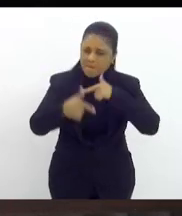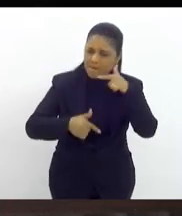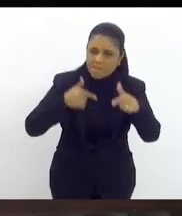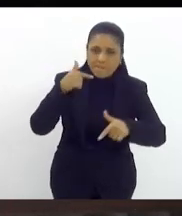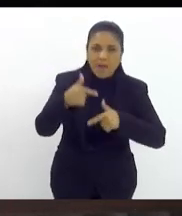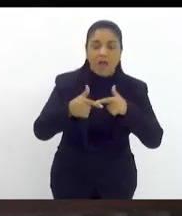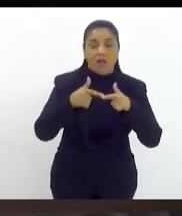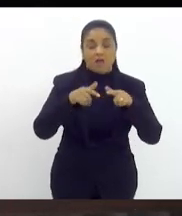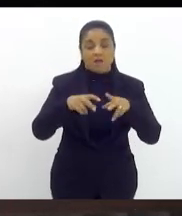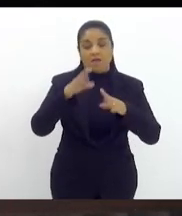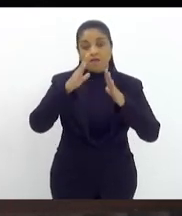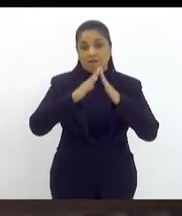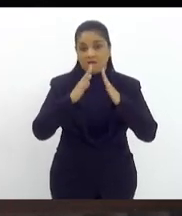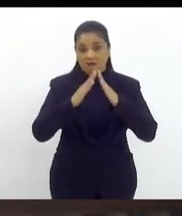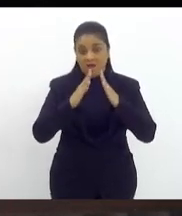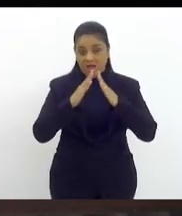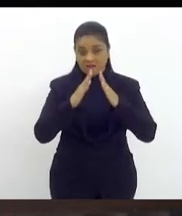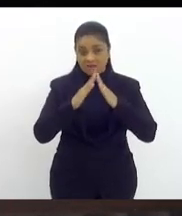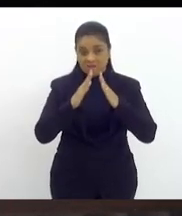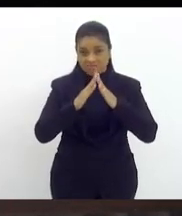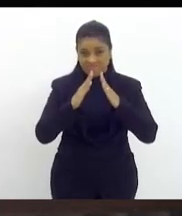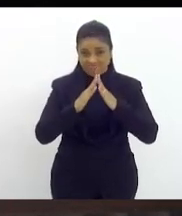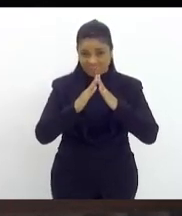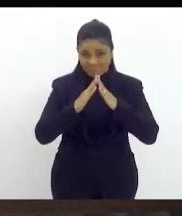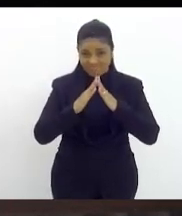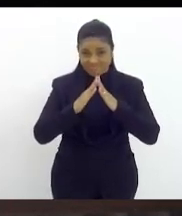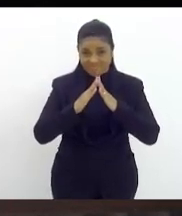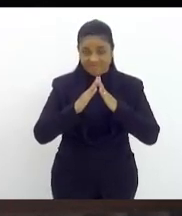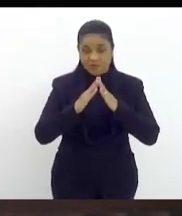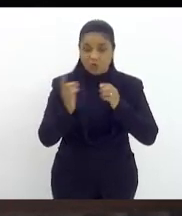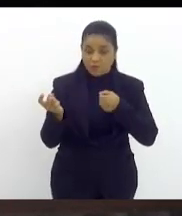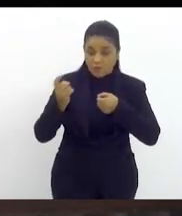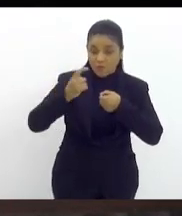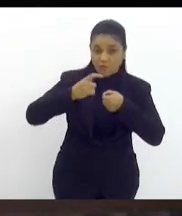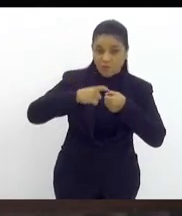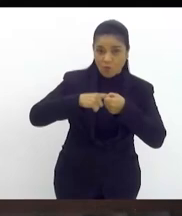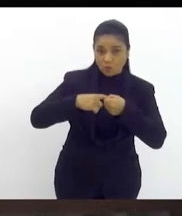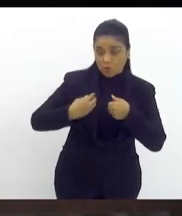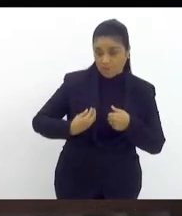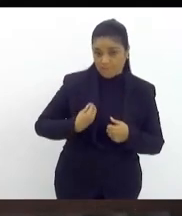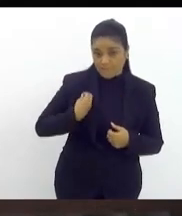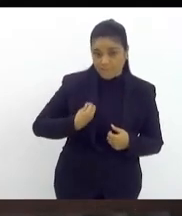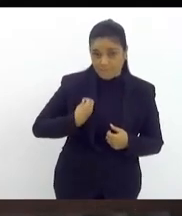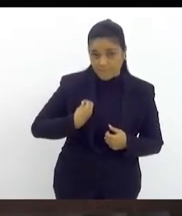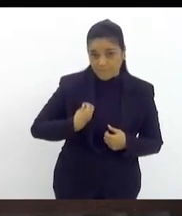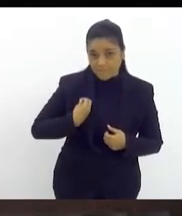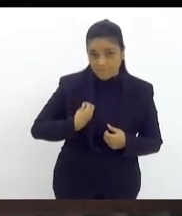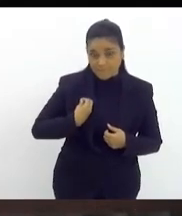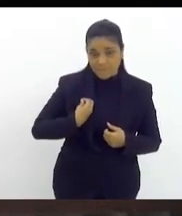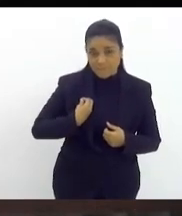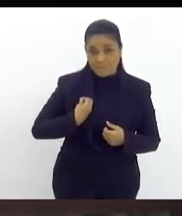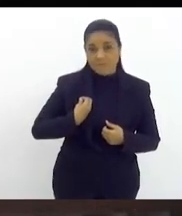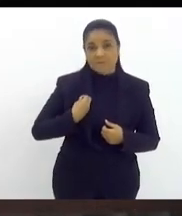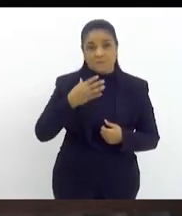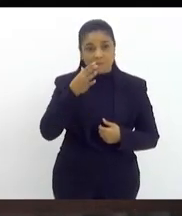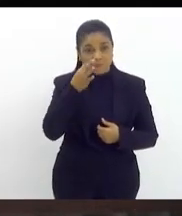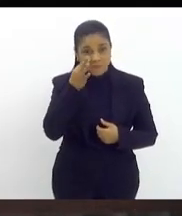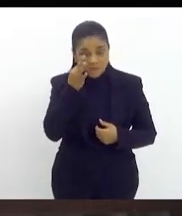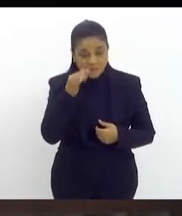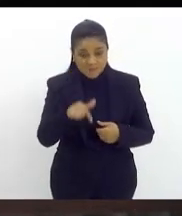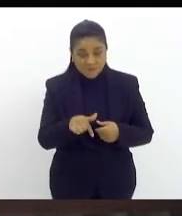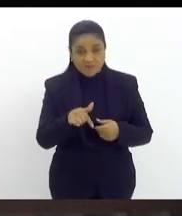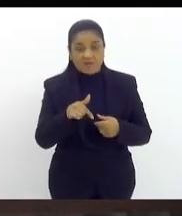domiciliar e laboral. Então, no retorno presencial, a gente não voltou de onde a gente parou. A gente se deparou com